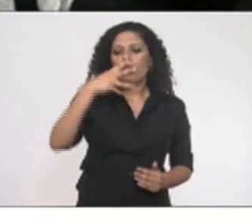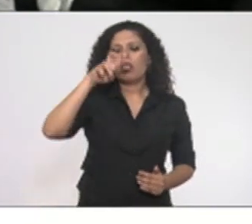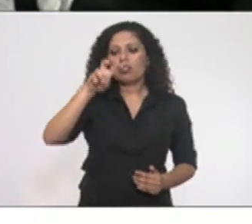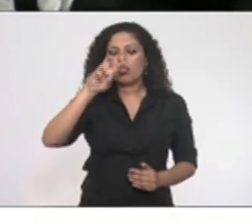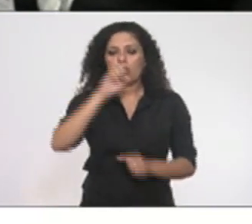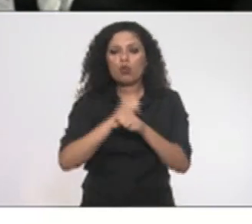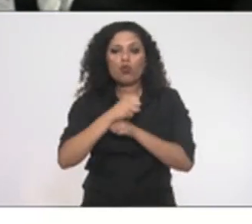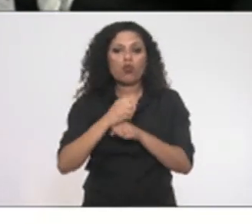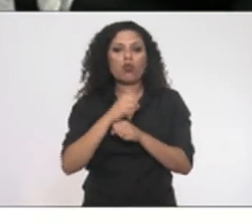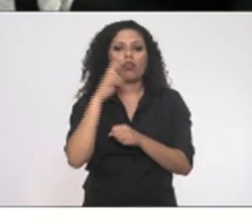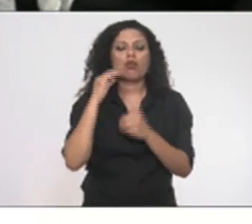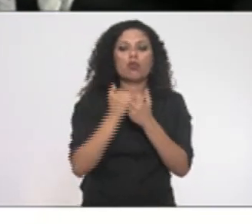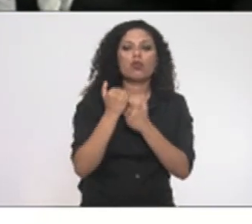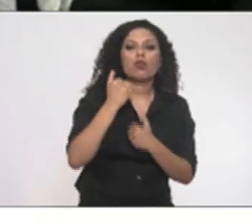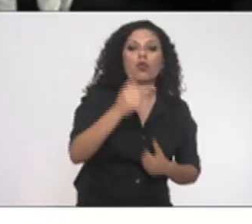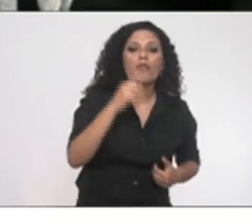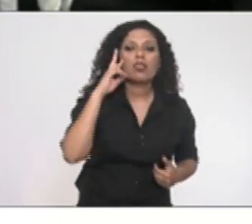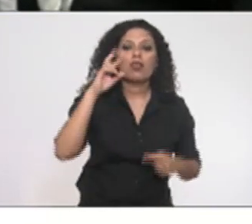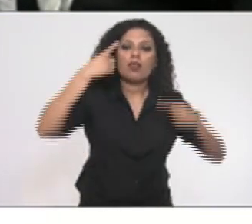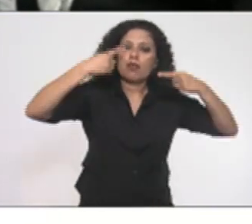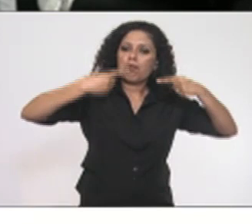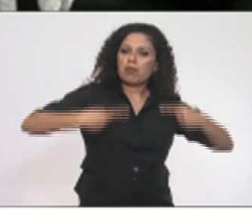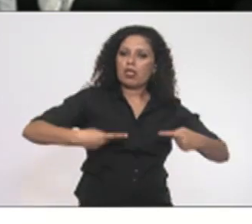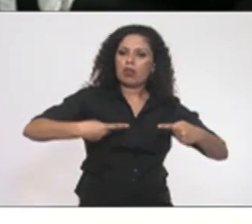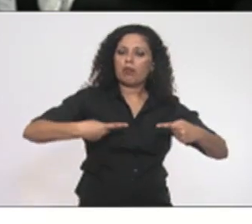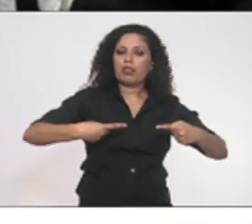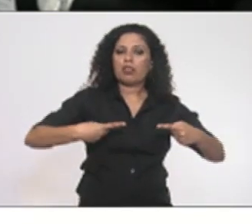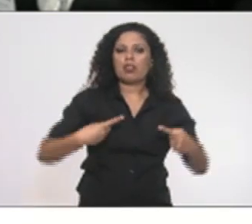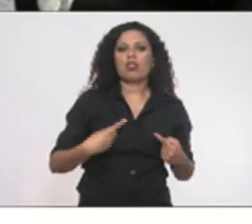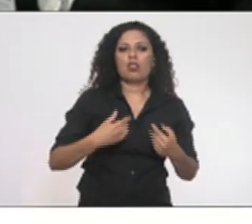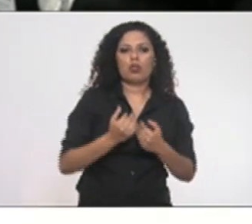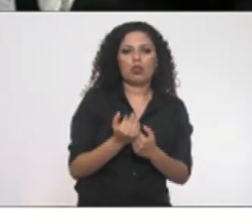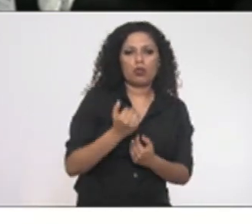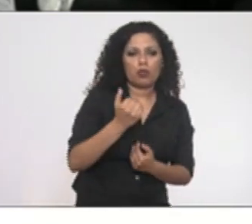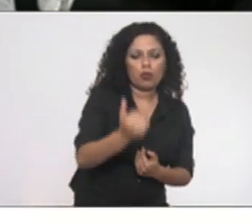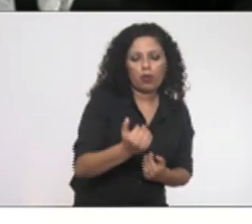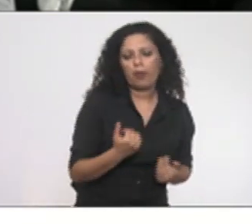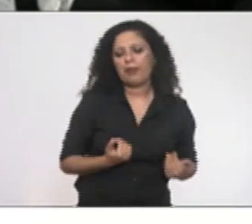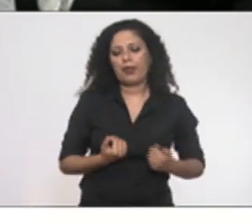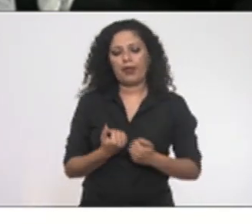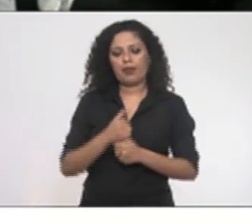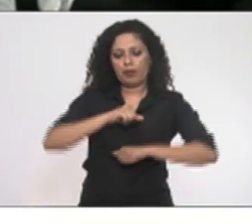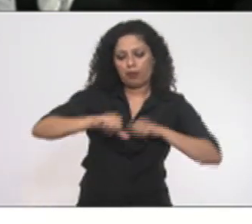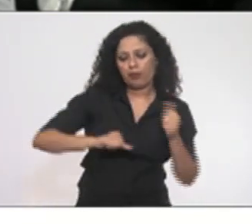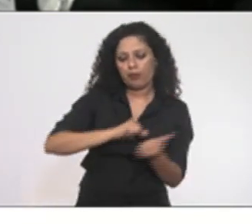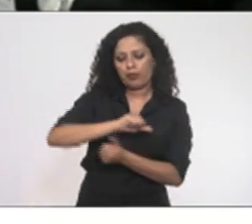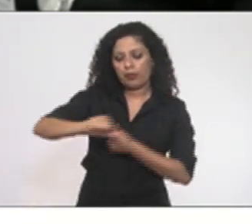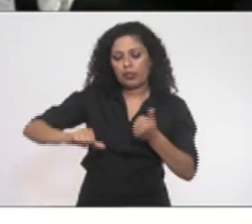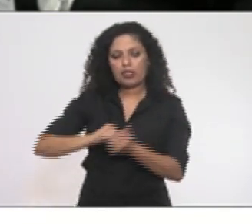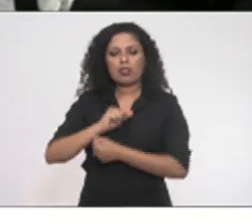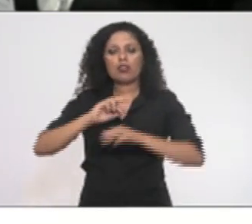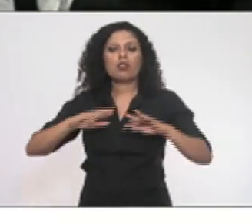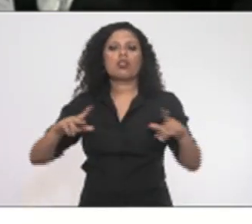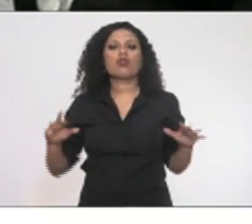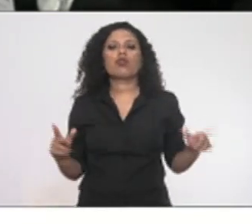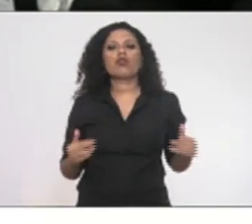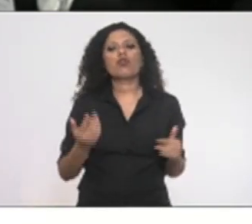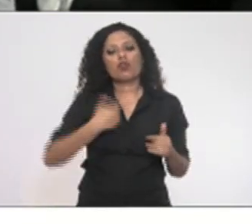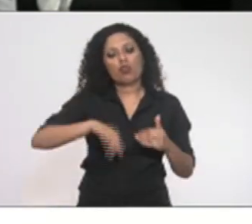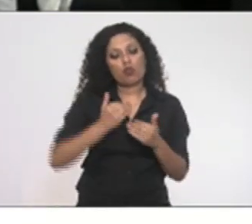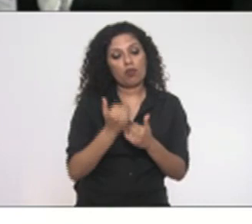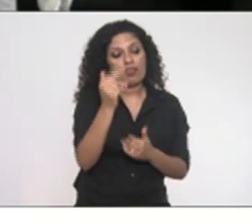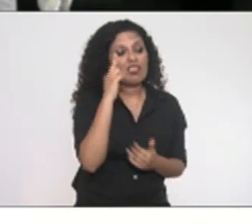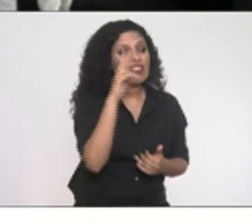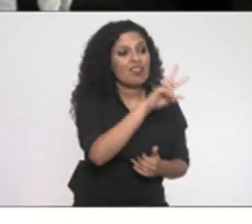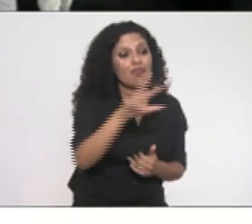gente comece a ter realmente concorrência, sejam formados os hubs virtuais e que a gente comece a ter esses